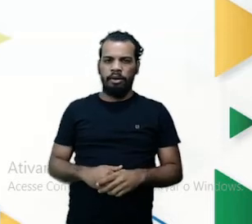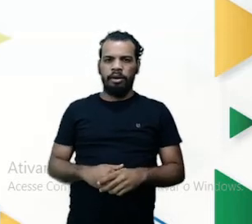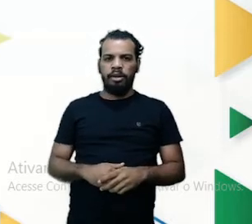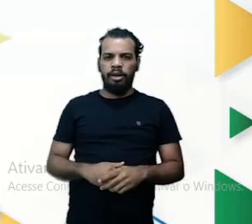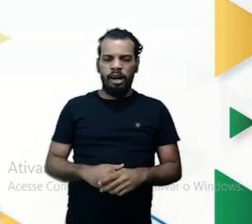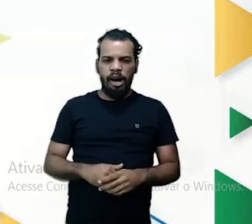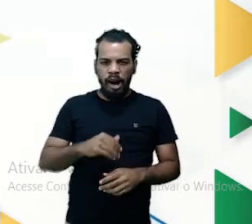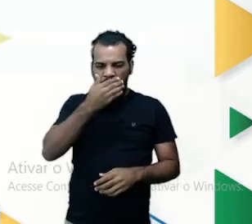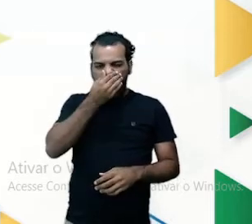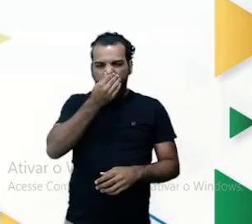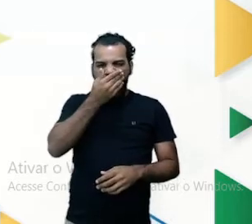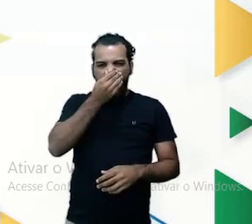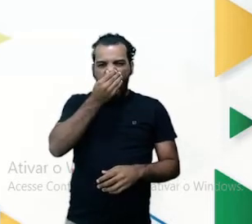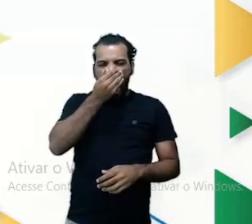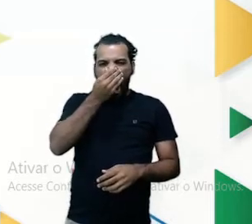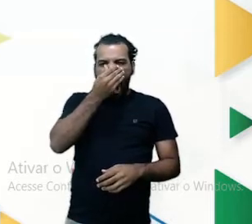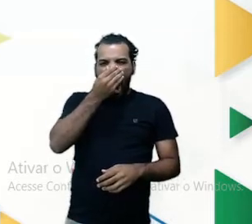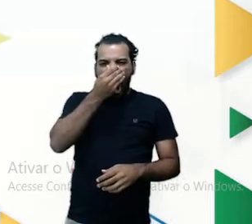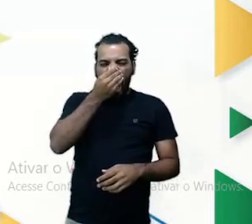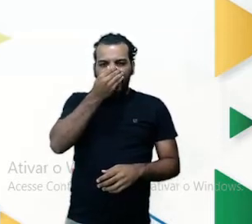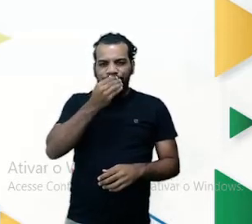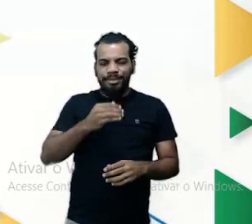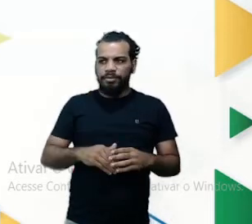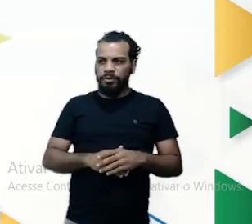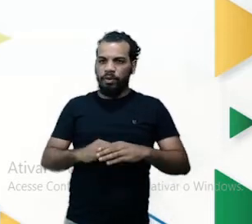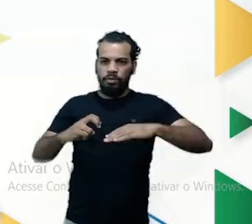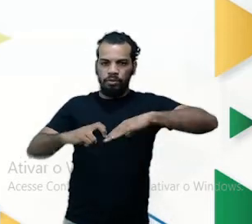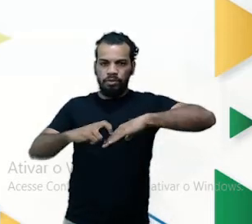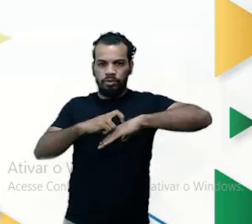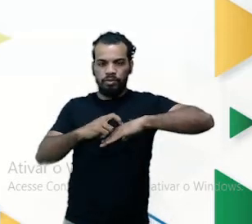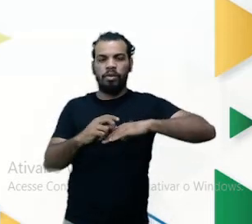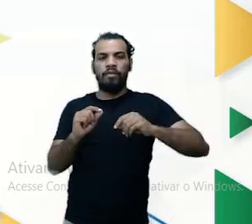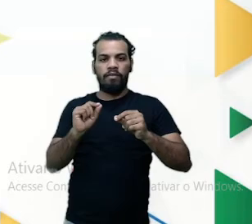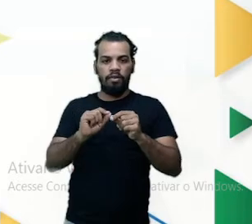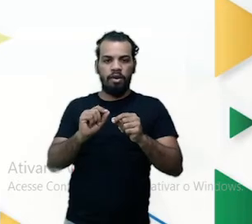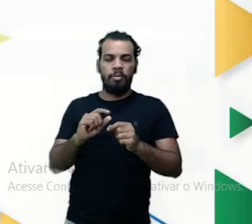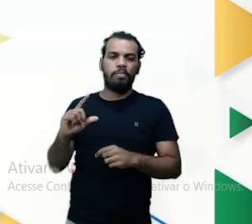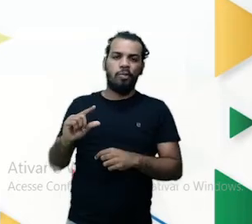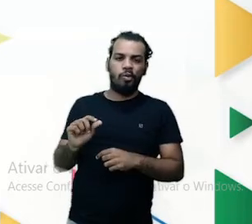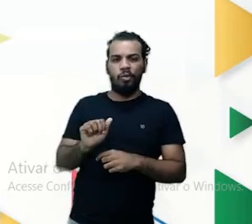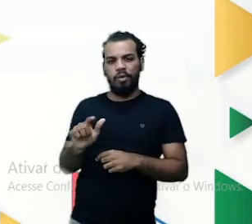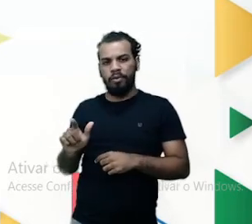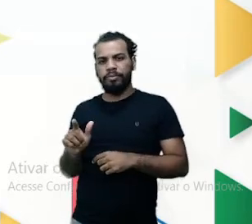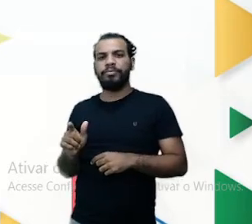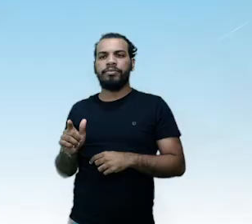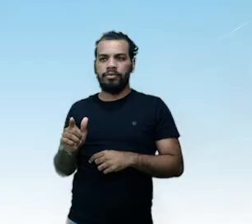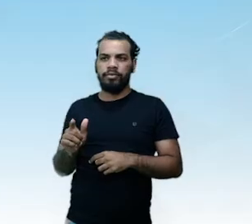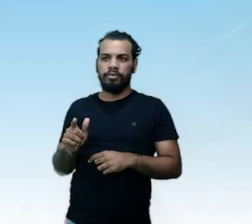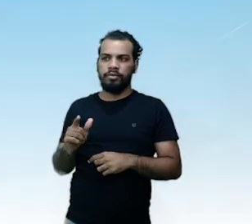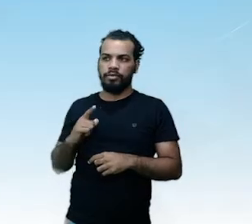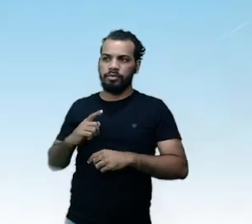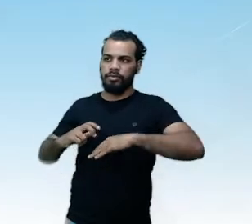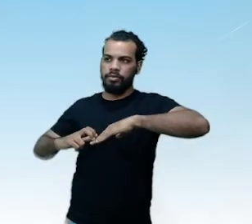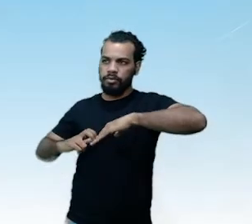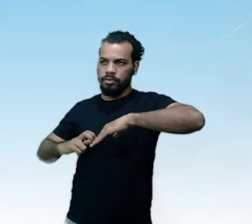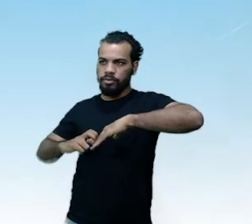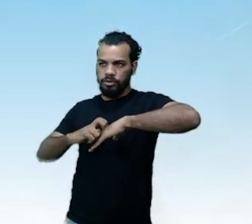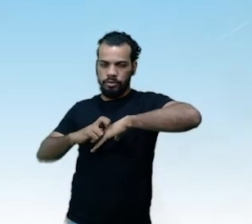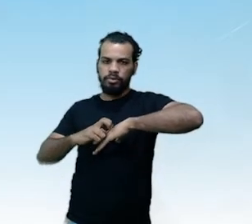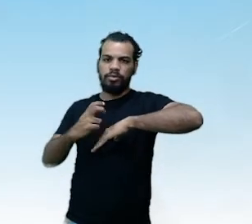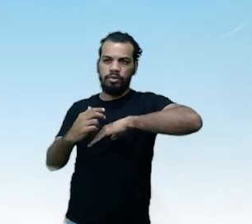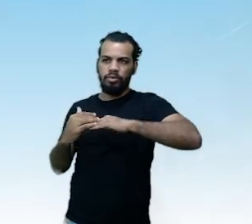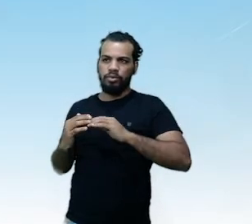de escada. Então, a força que ele está exercendo é muito menor do que a força de quem estivesse subindo